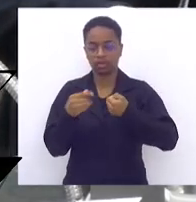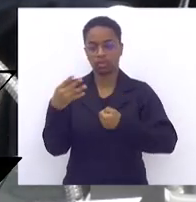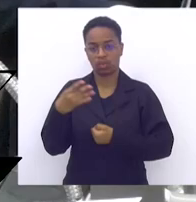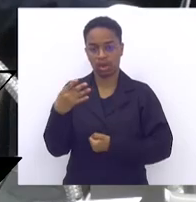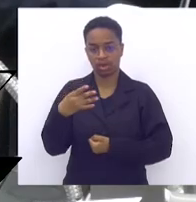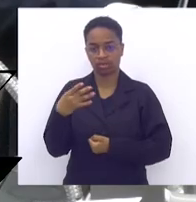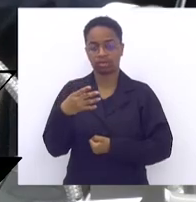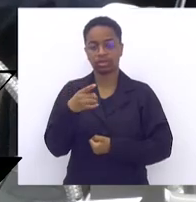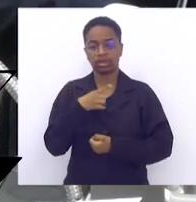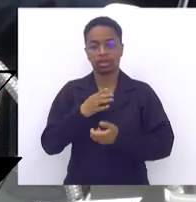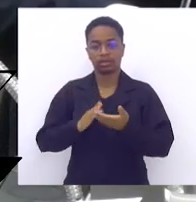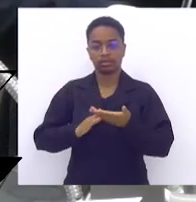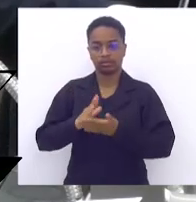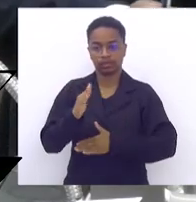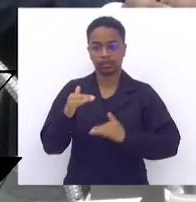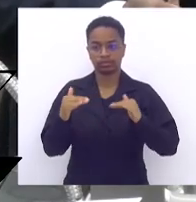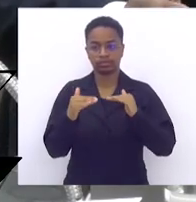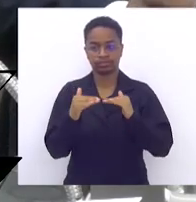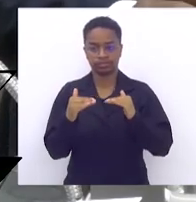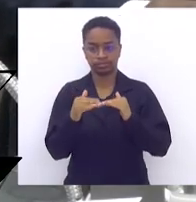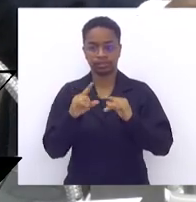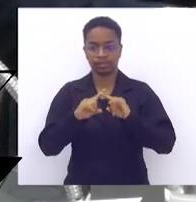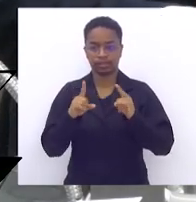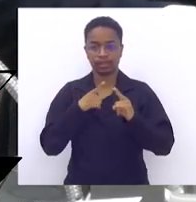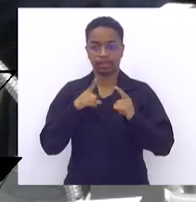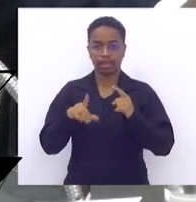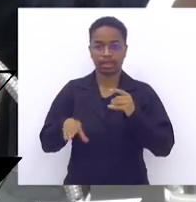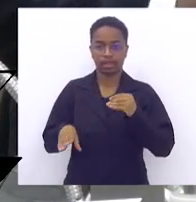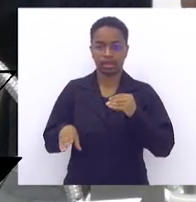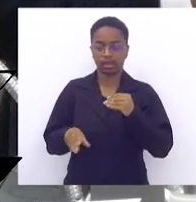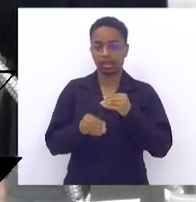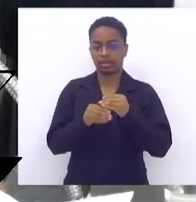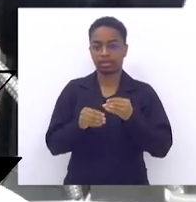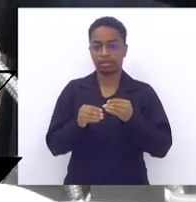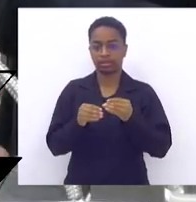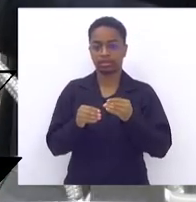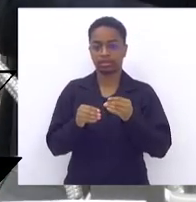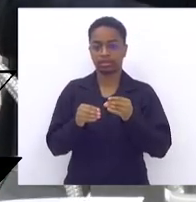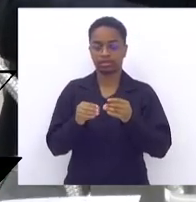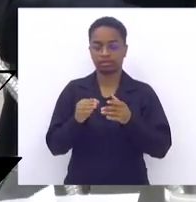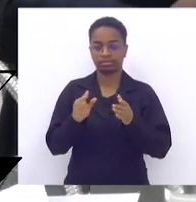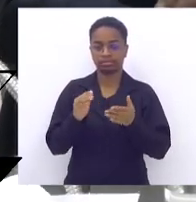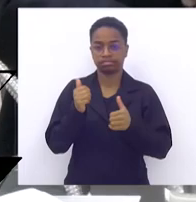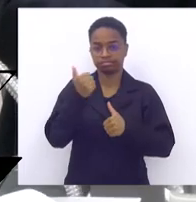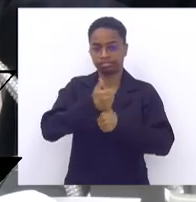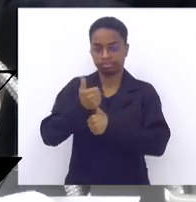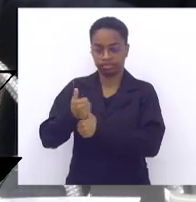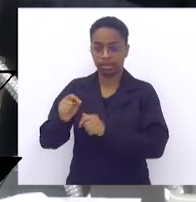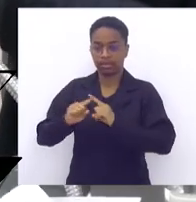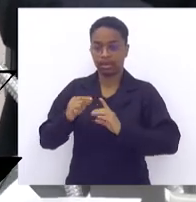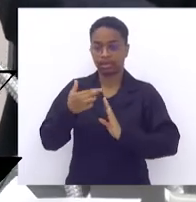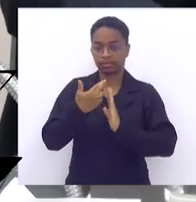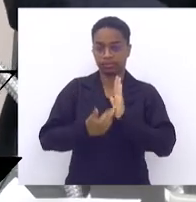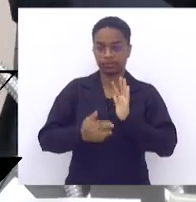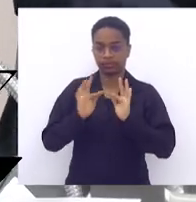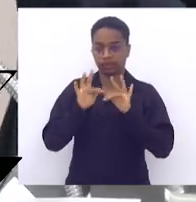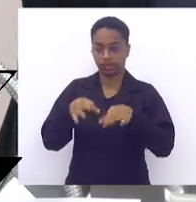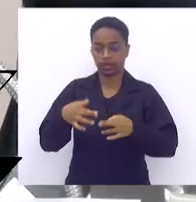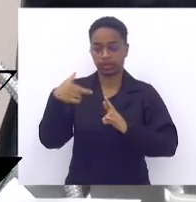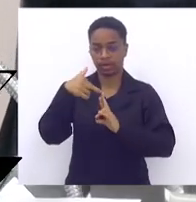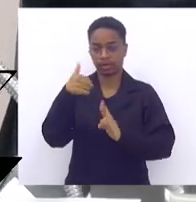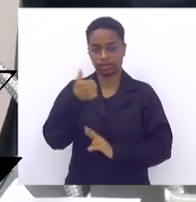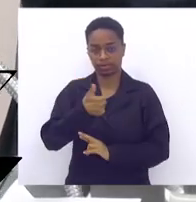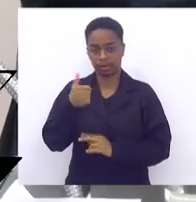aprovada, foi favorável com subemenda aglutinativa, nesse sentido, e a redação final do parágrafo 1º do artigo